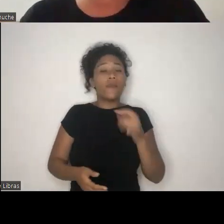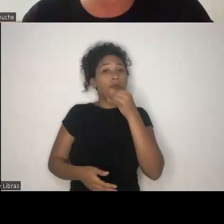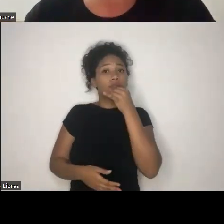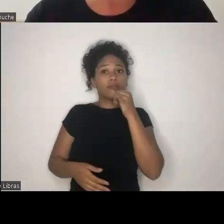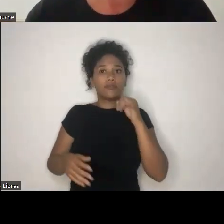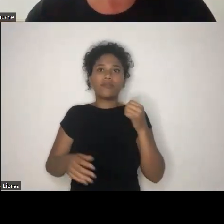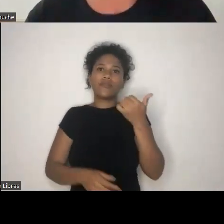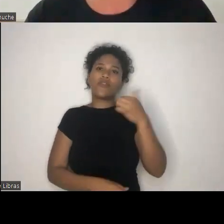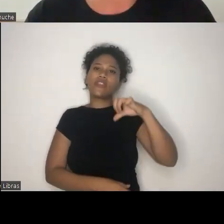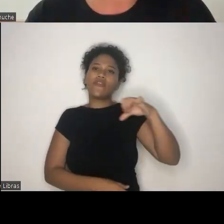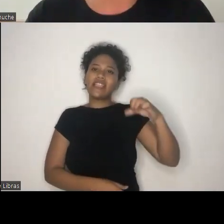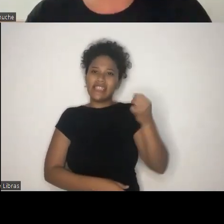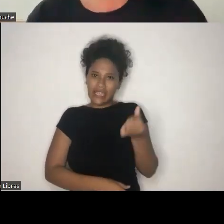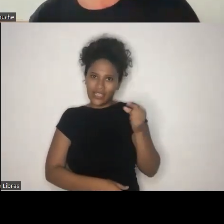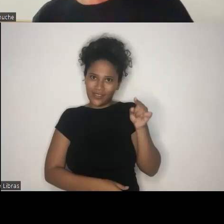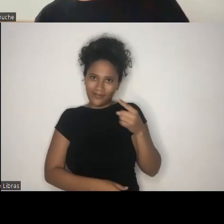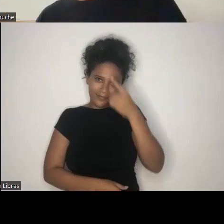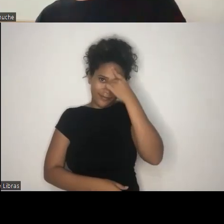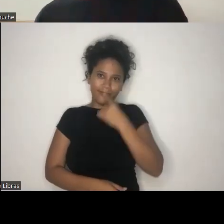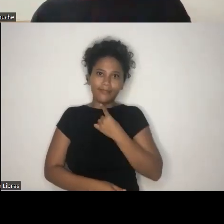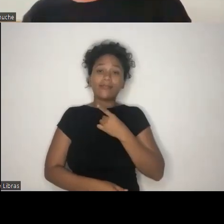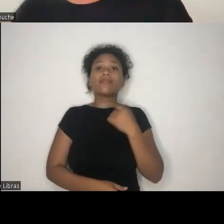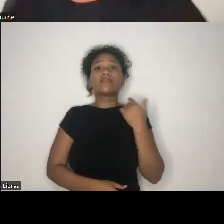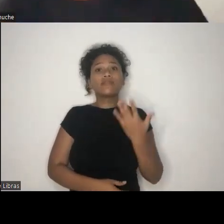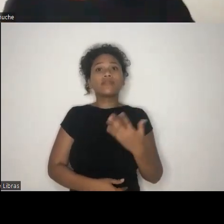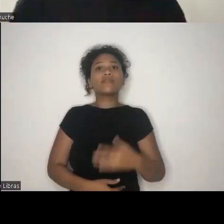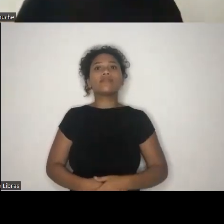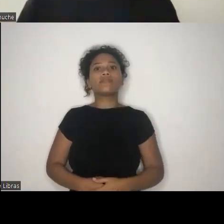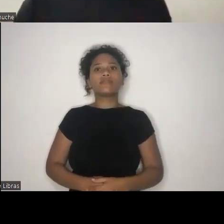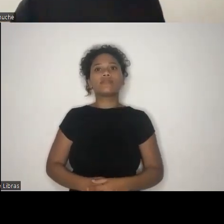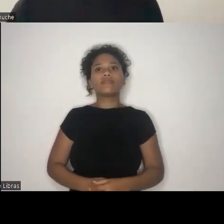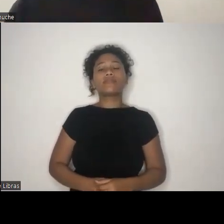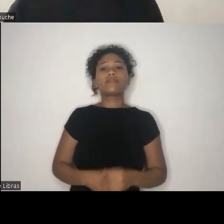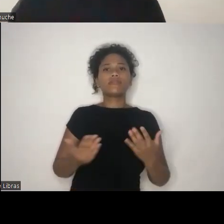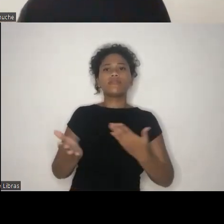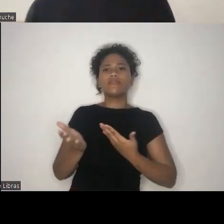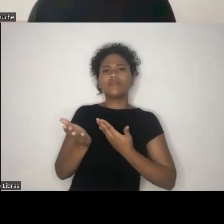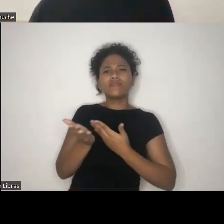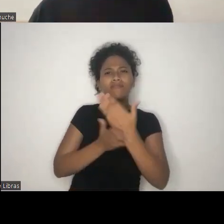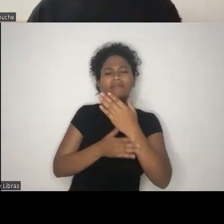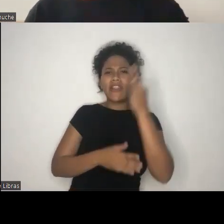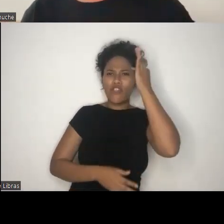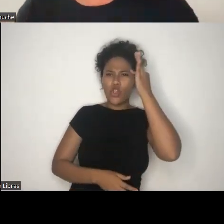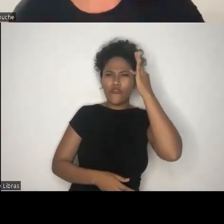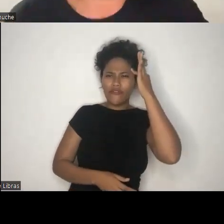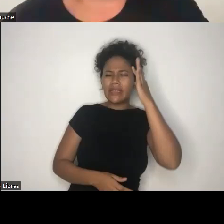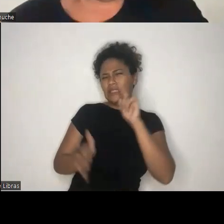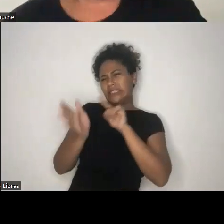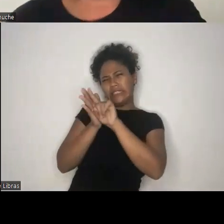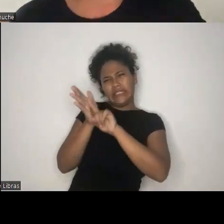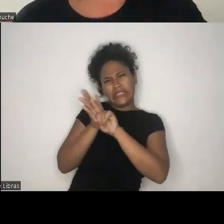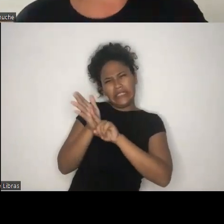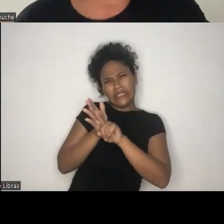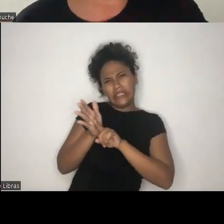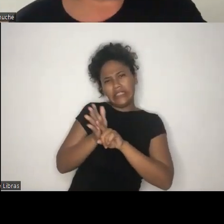em 96 aí foi quando eu realmente Comecei a ler muita filosofia eu já tinha deixado de